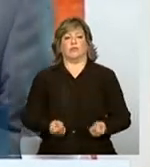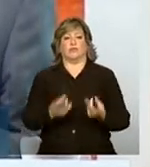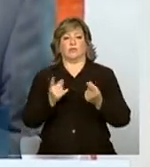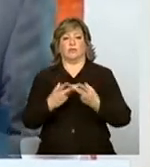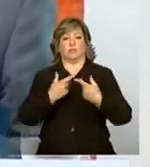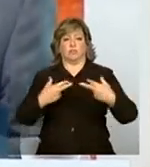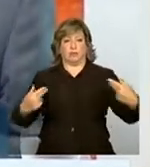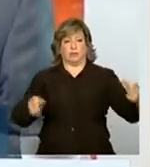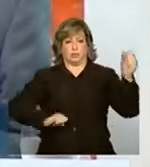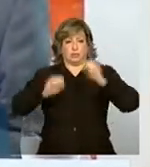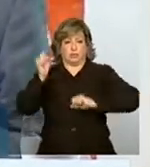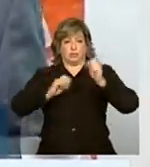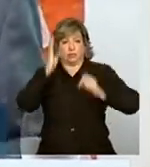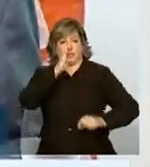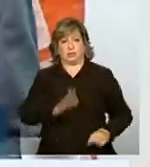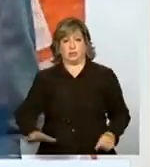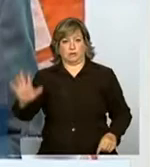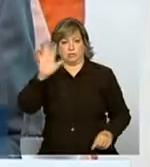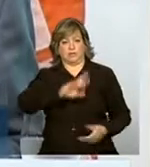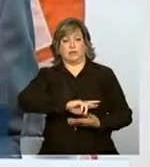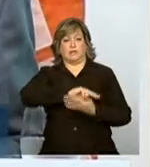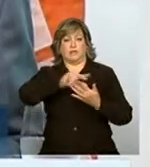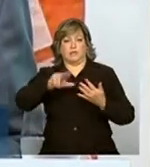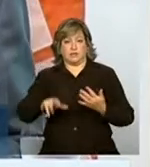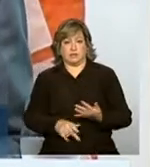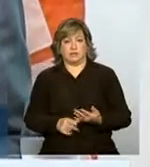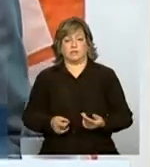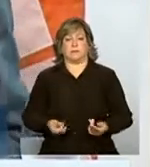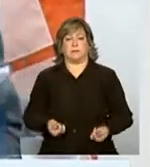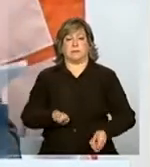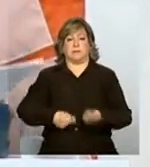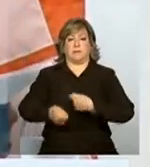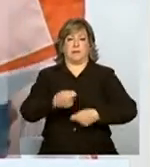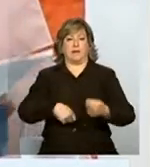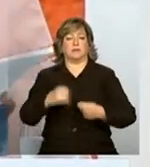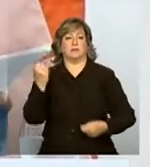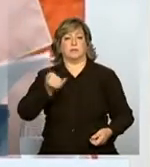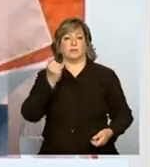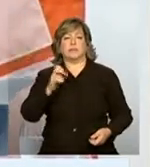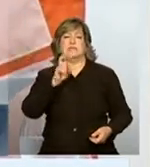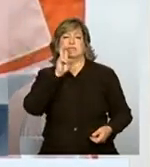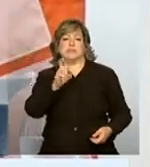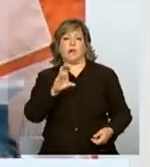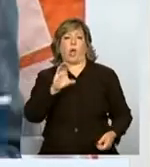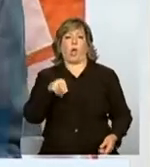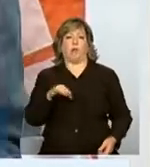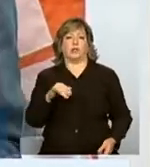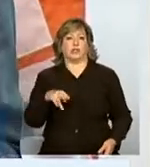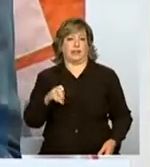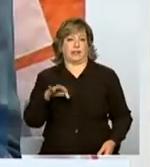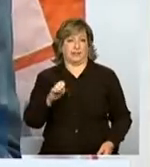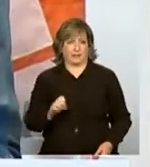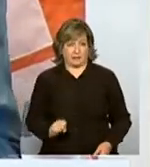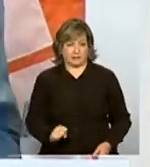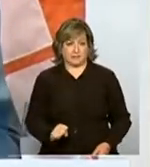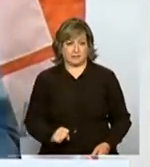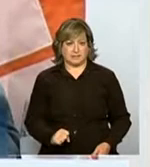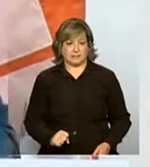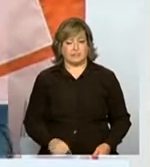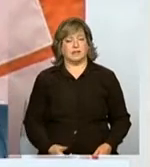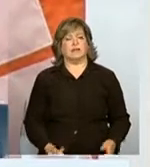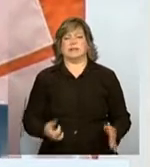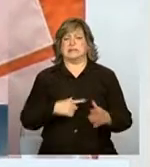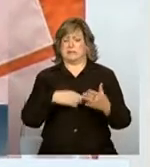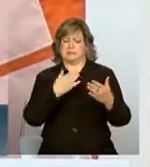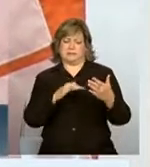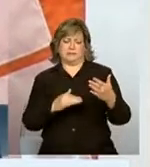da indústria nacional para diversos mercados relevantes em 5 continentes. Senhora Presidenta, é uma longa